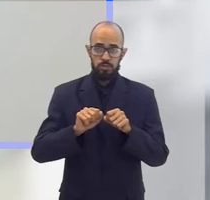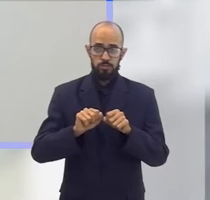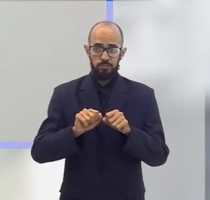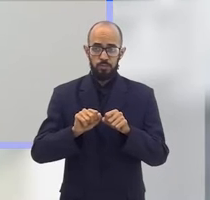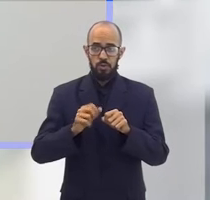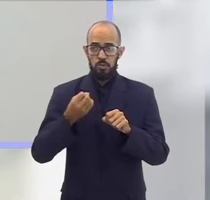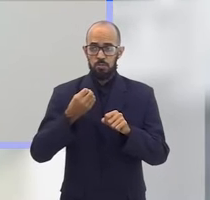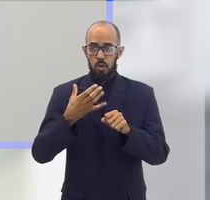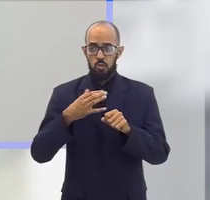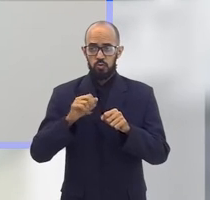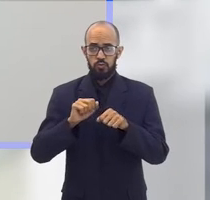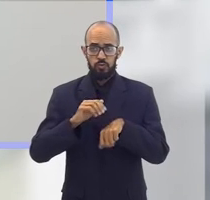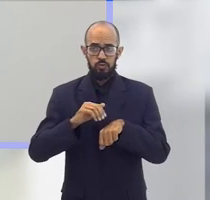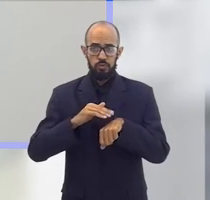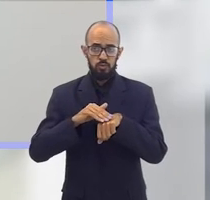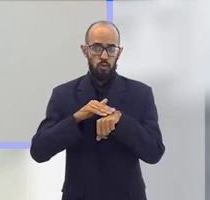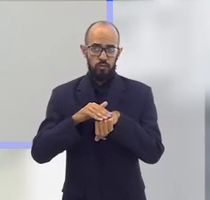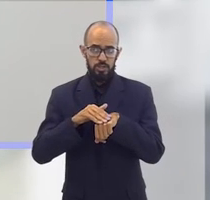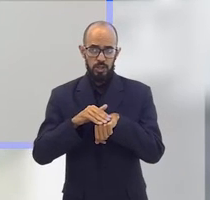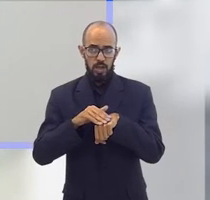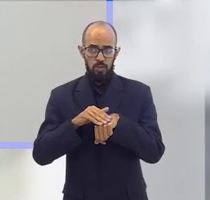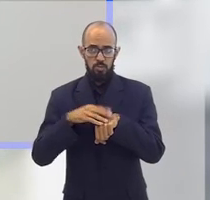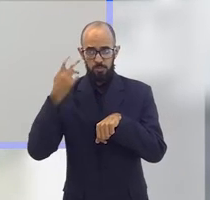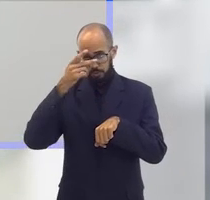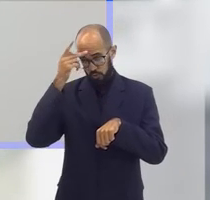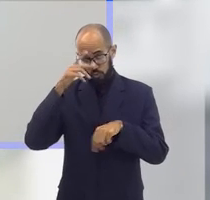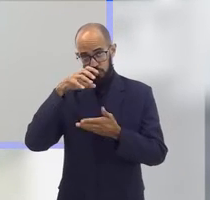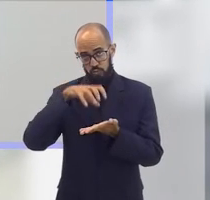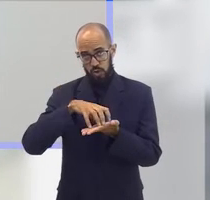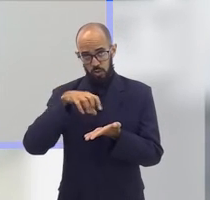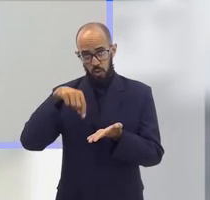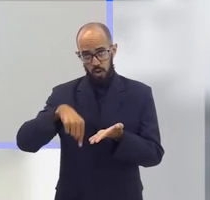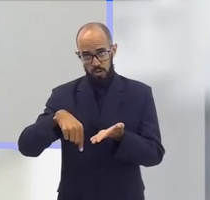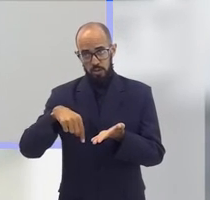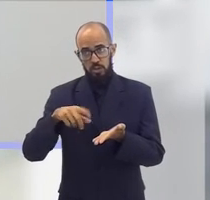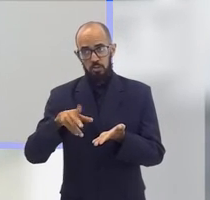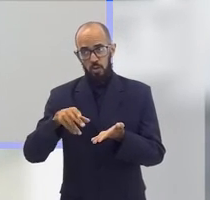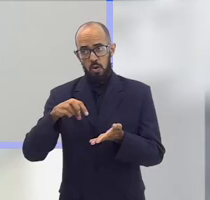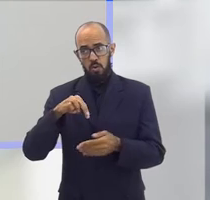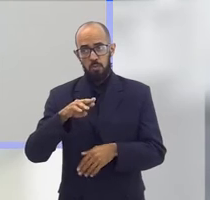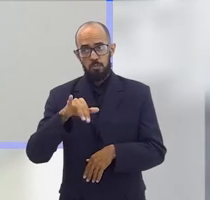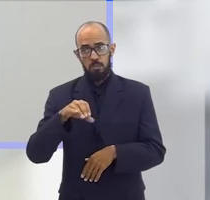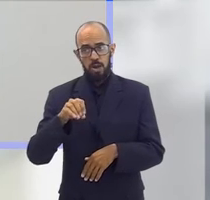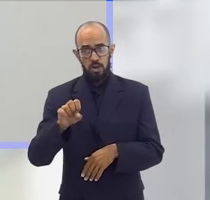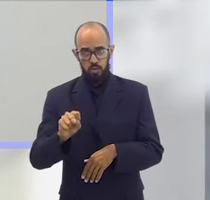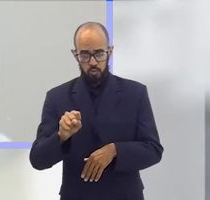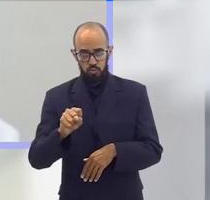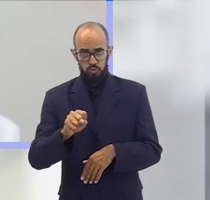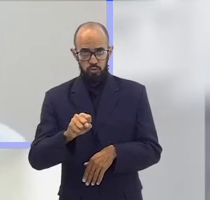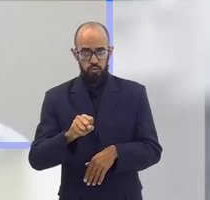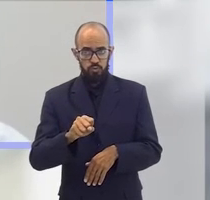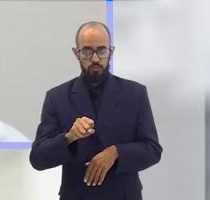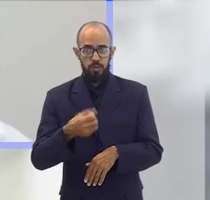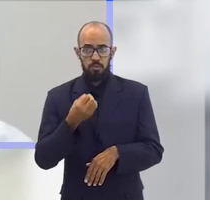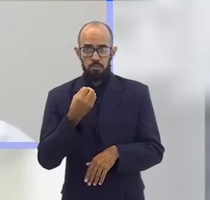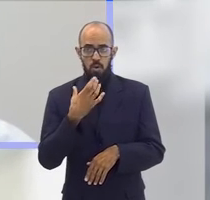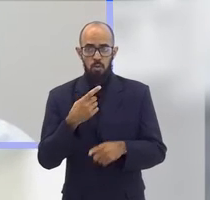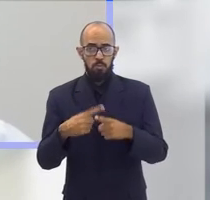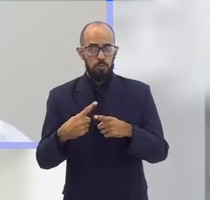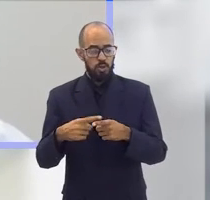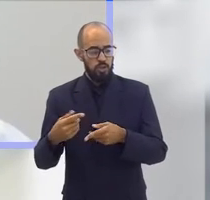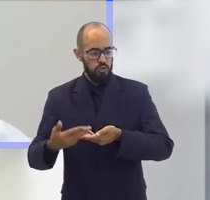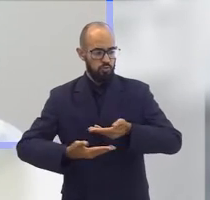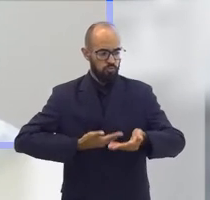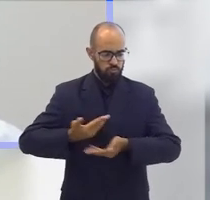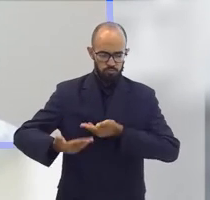fazer a vantagem da gente fazer um bate-bola desse com alguém do setor, como o Marcos do Sebrae, é